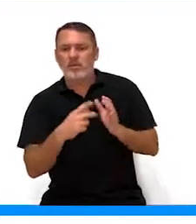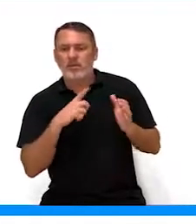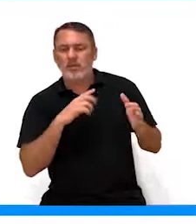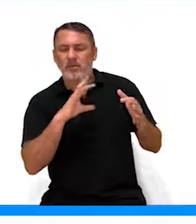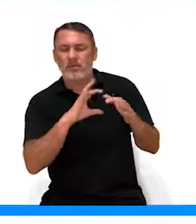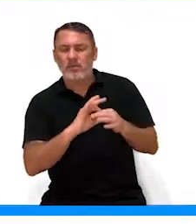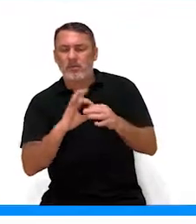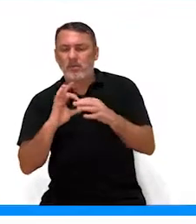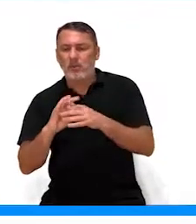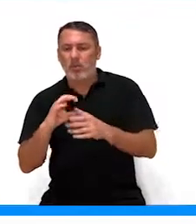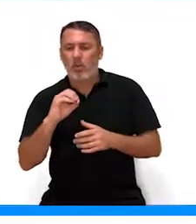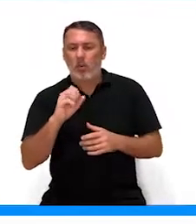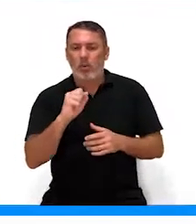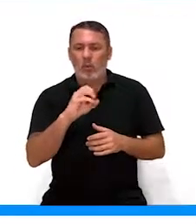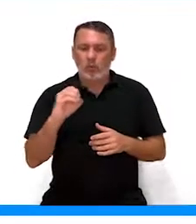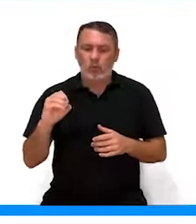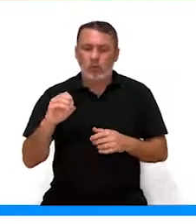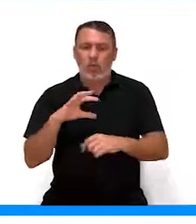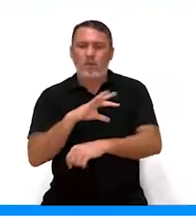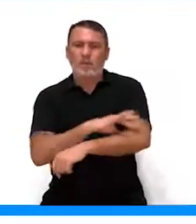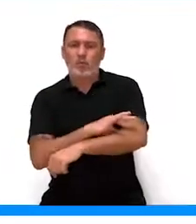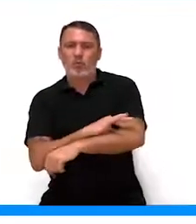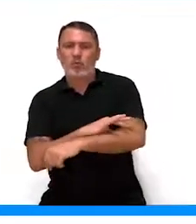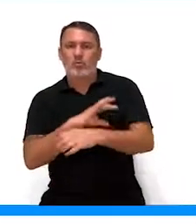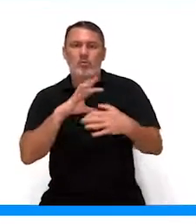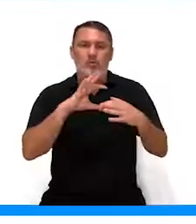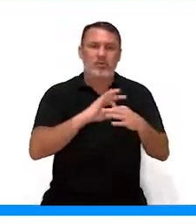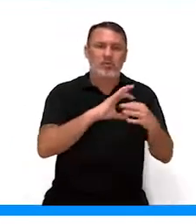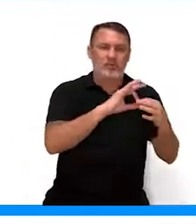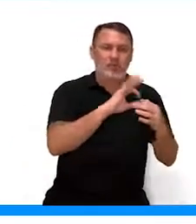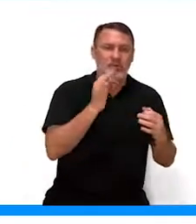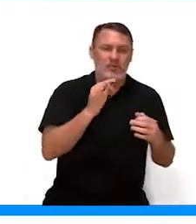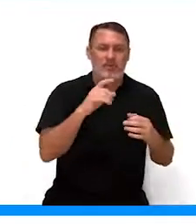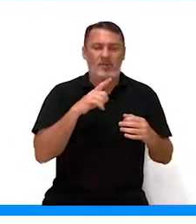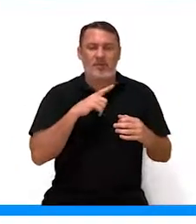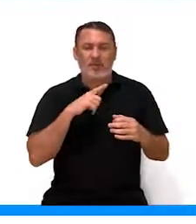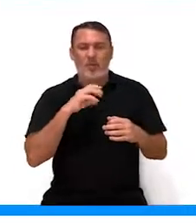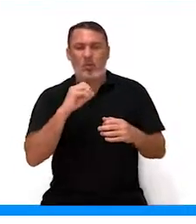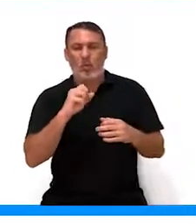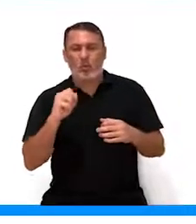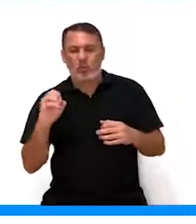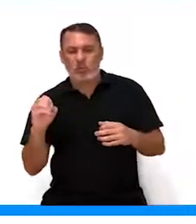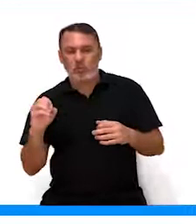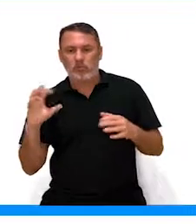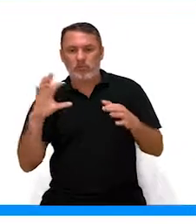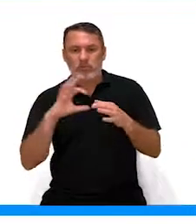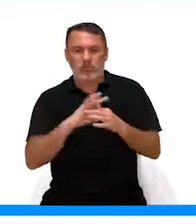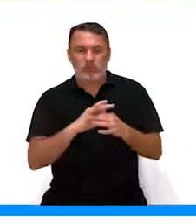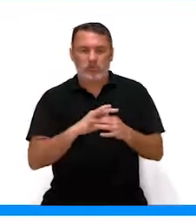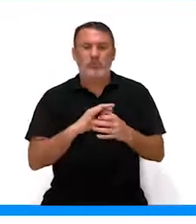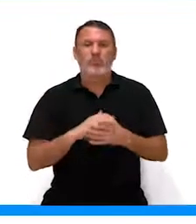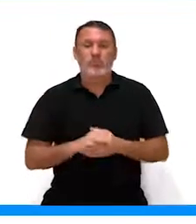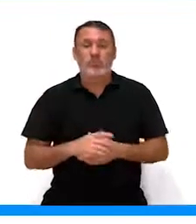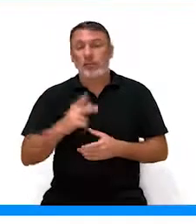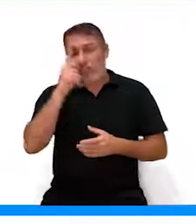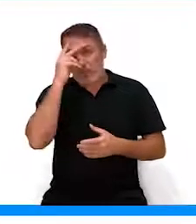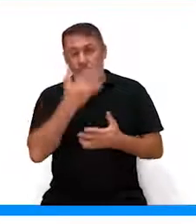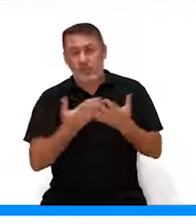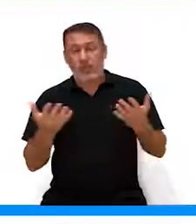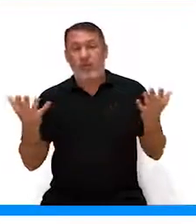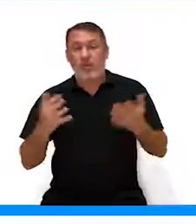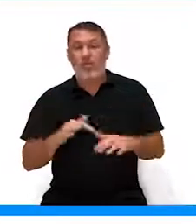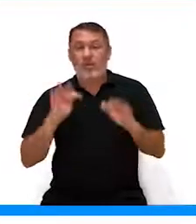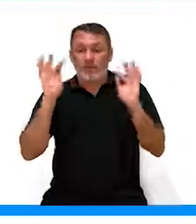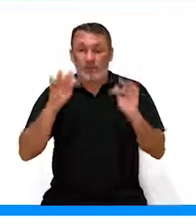um tendão? É algo que liga o osso ao músculo, né? E também os ligamentos, que ligam os ossos